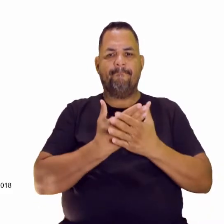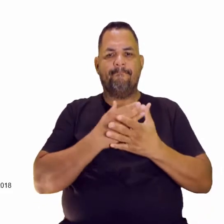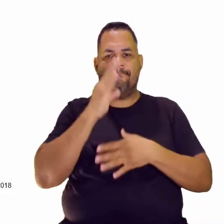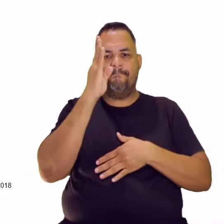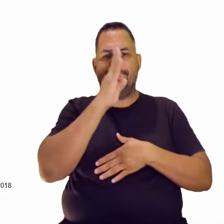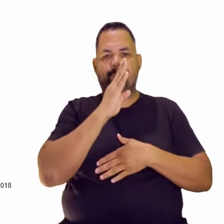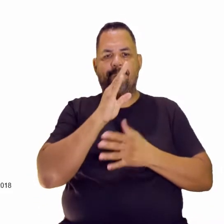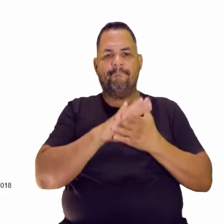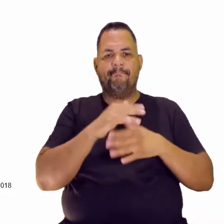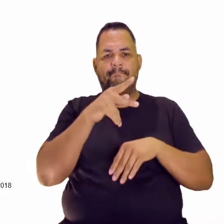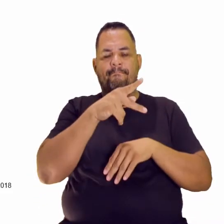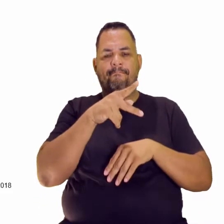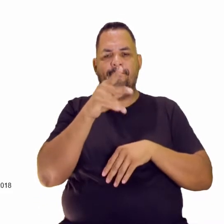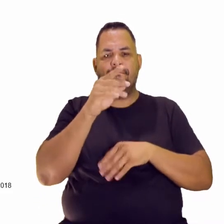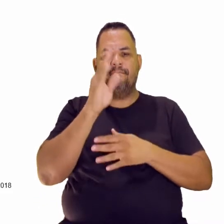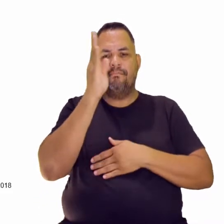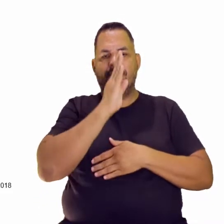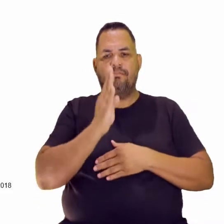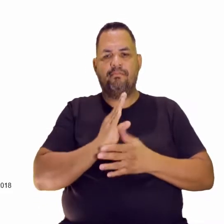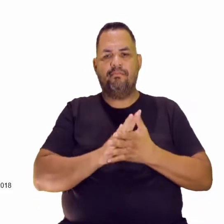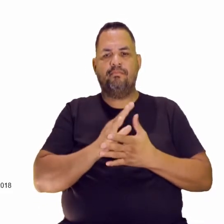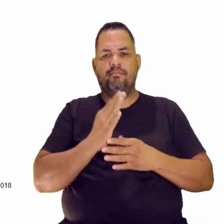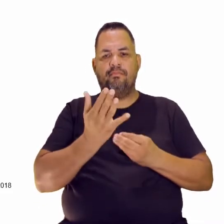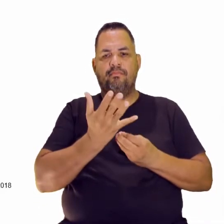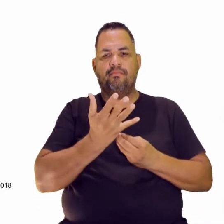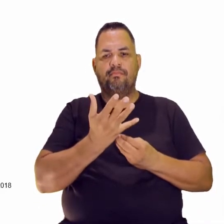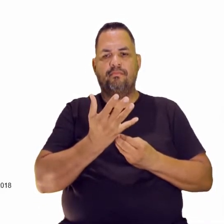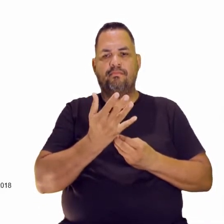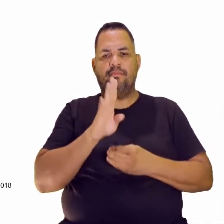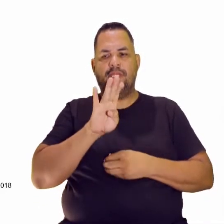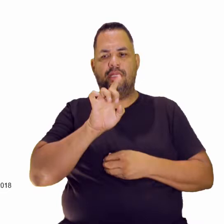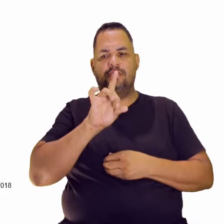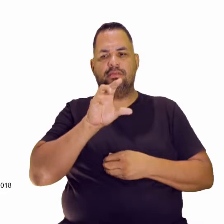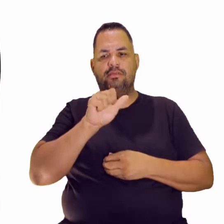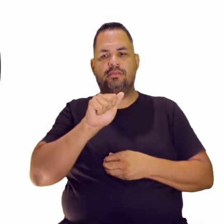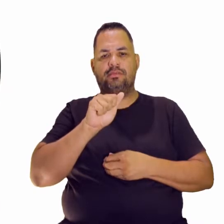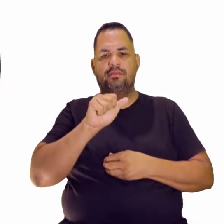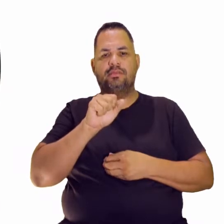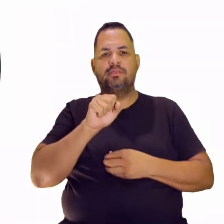Belas Artes. Vamos vendo aí os detalhes aí interessantes.